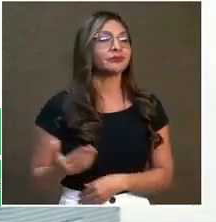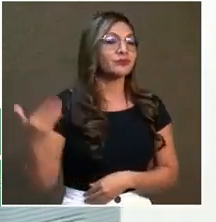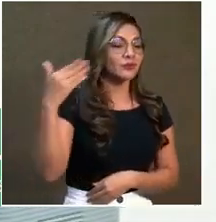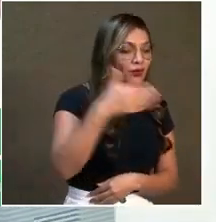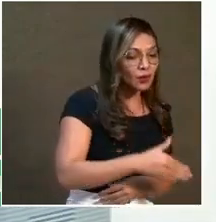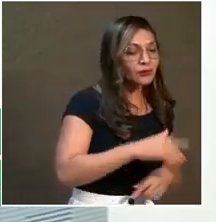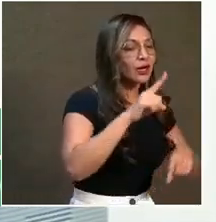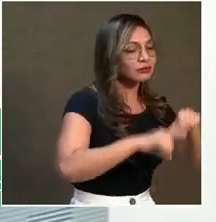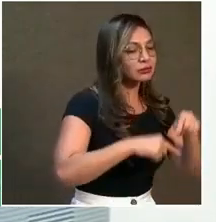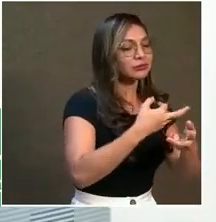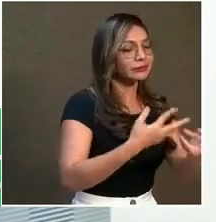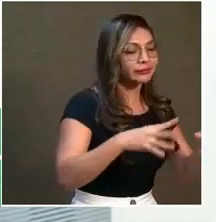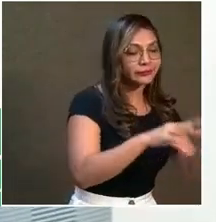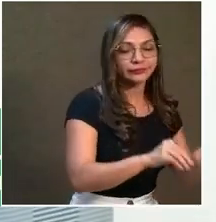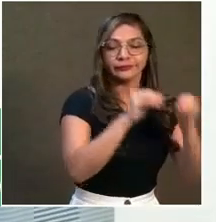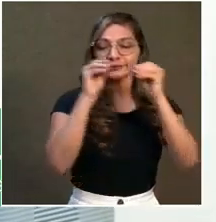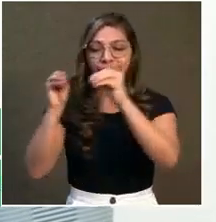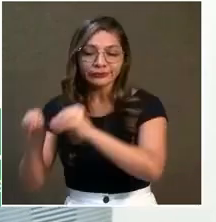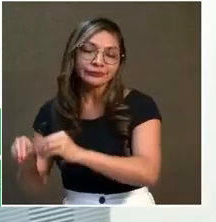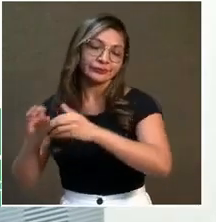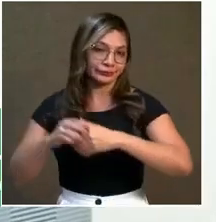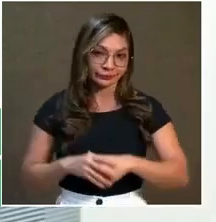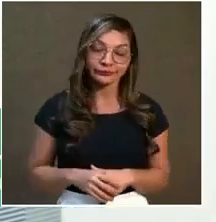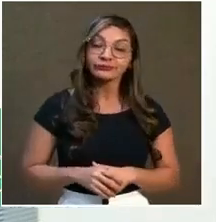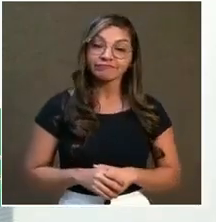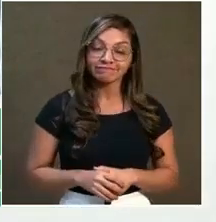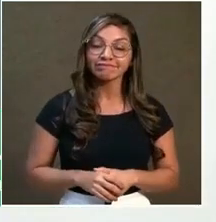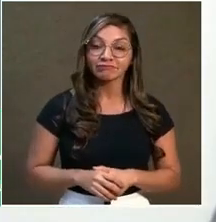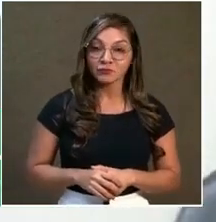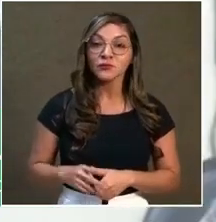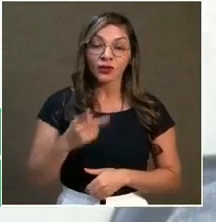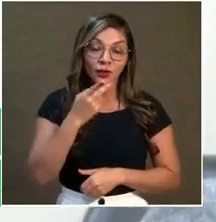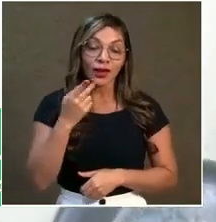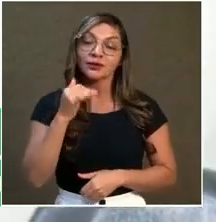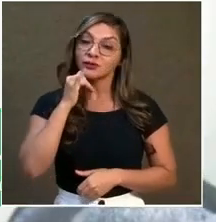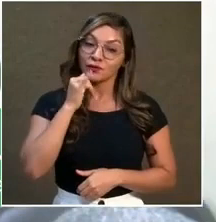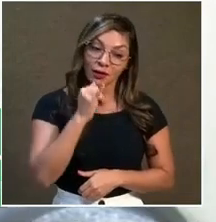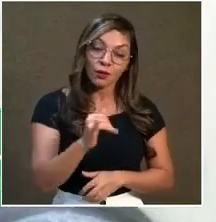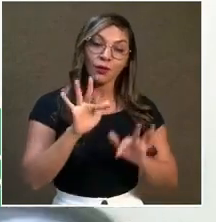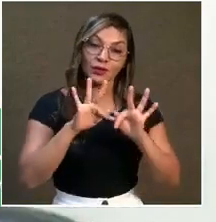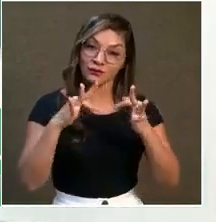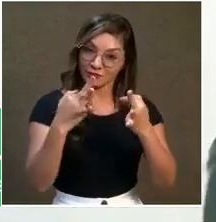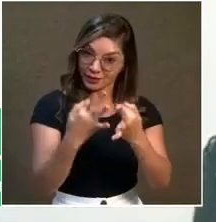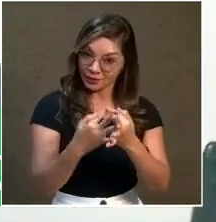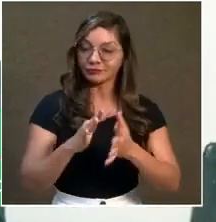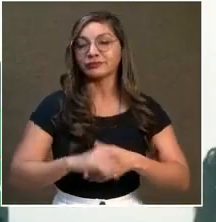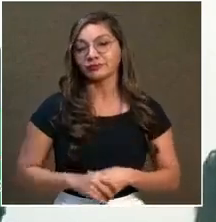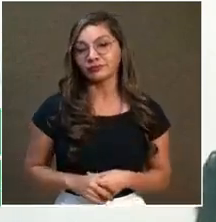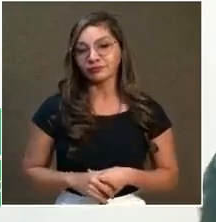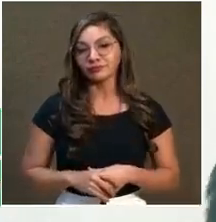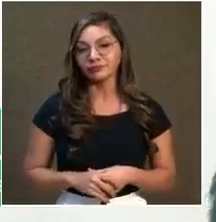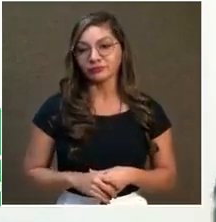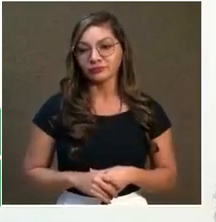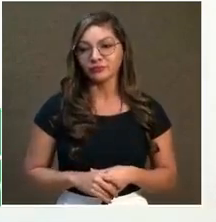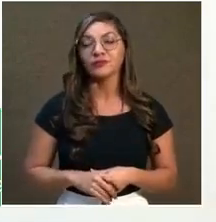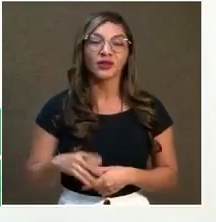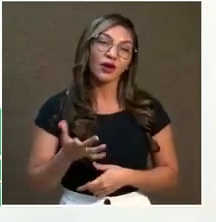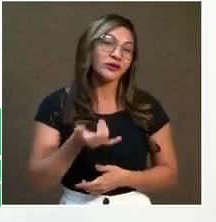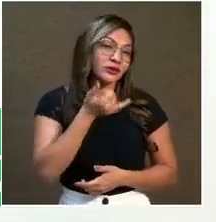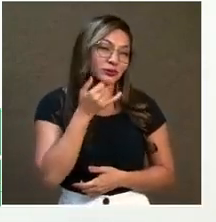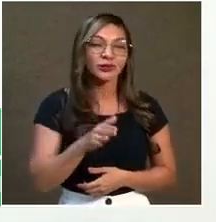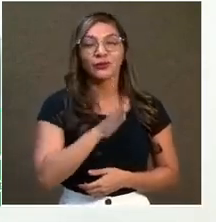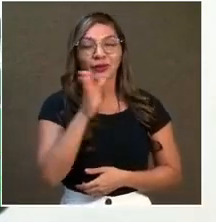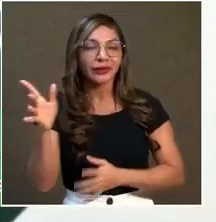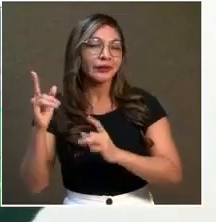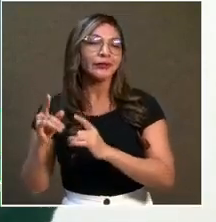para o apartamento, pegava as coisas, ia para o apartamento. Ele falou para a família dela, inclusive, quando ele retornou lá, que estaria indo para o apartamento e